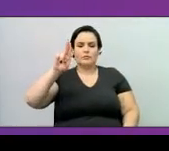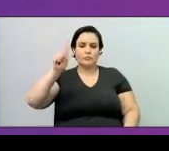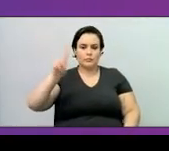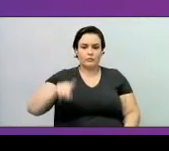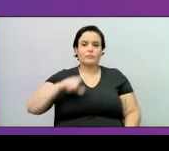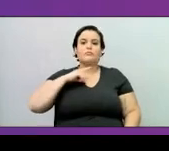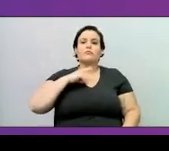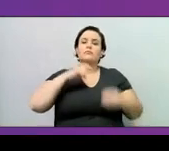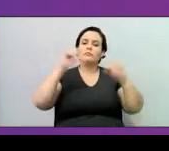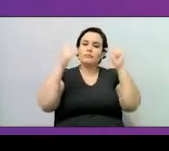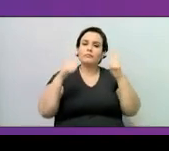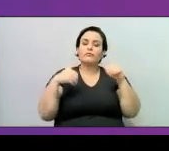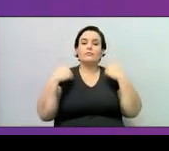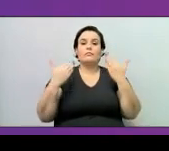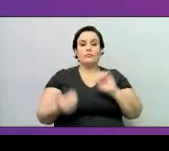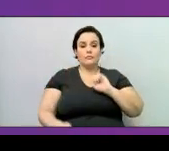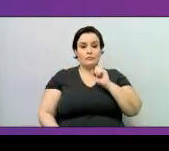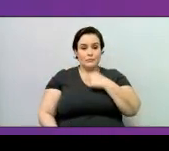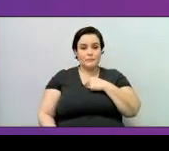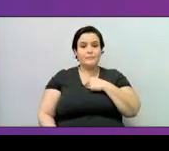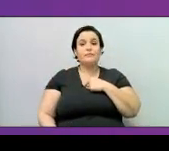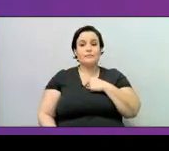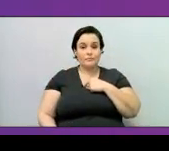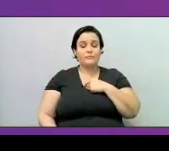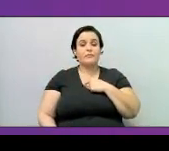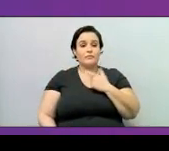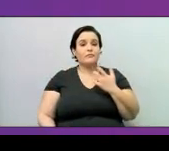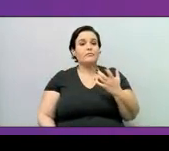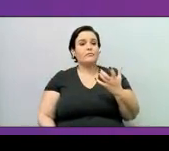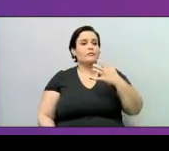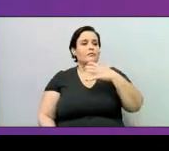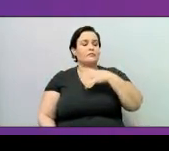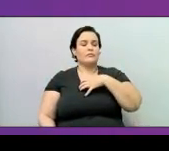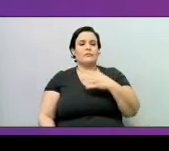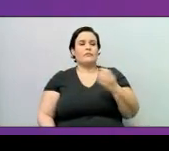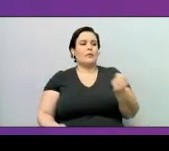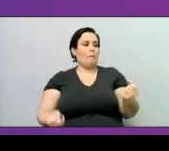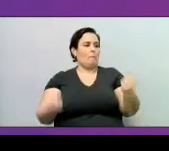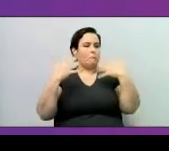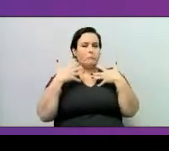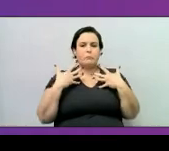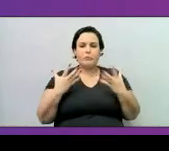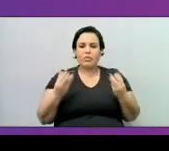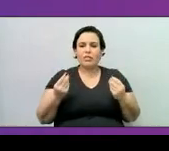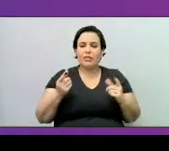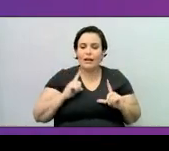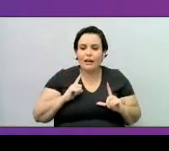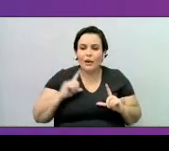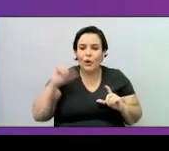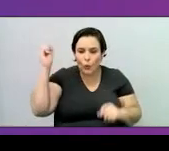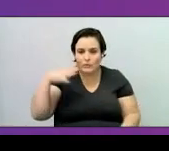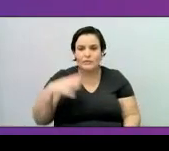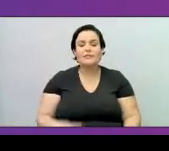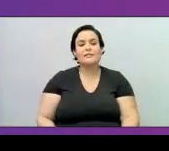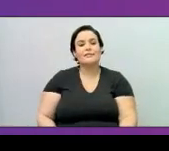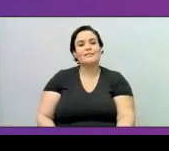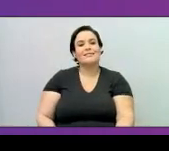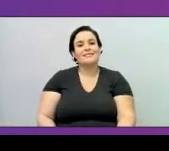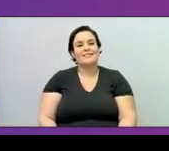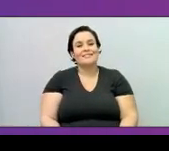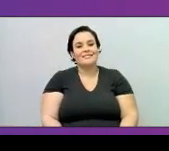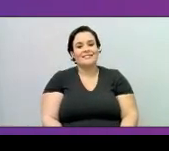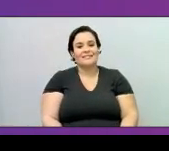impregnados estão sendo empregados estamos sendo baleados o nosso banhamos constantemente de Lucy Oi e aí é